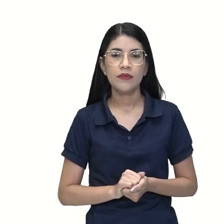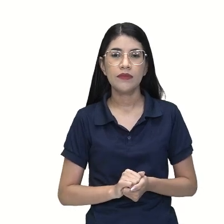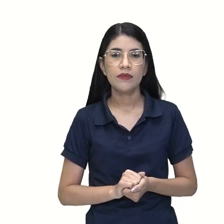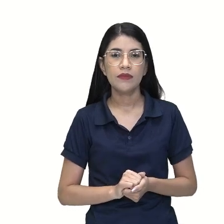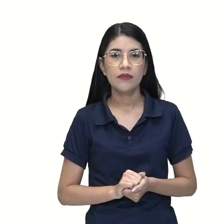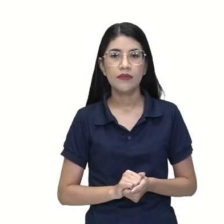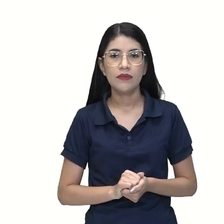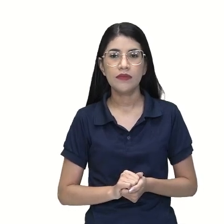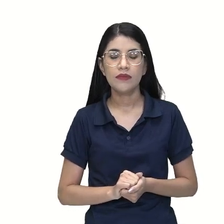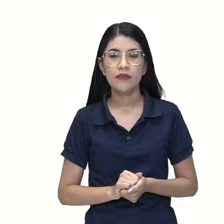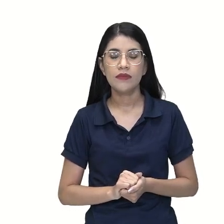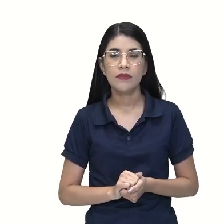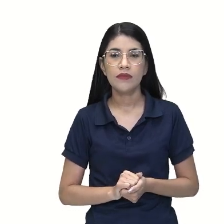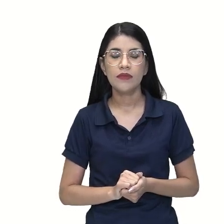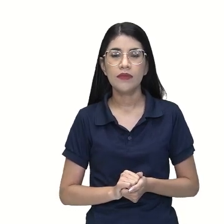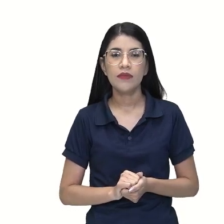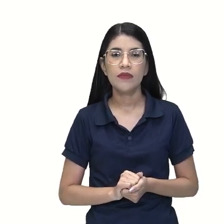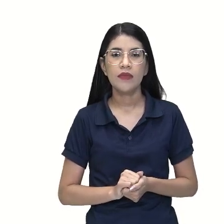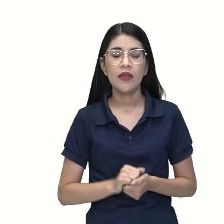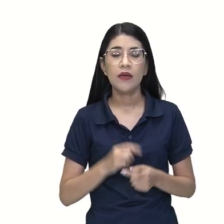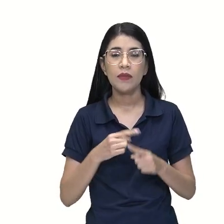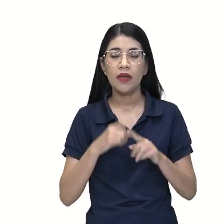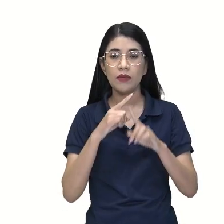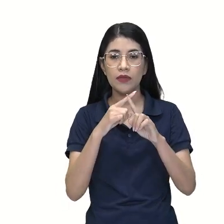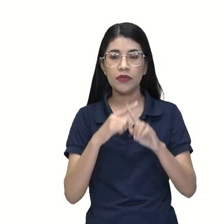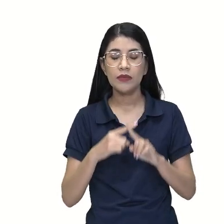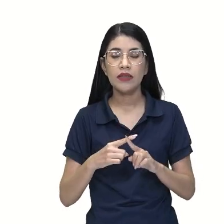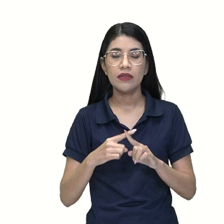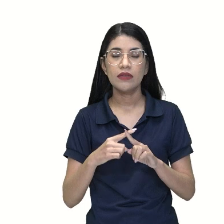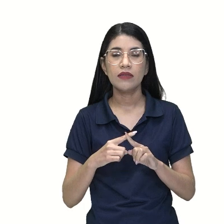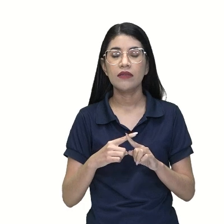tá? Porque o resultado da multiplicação aqui